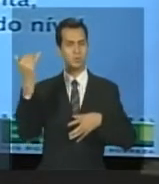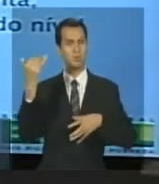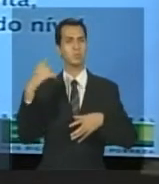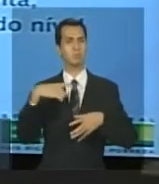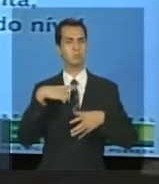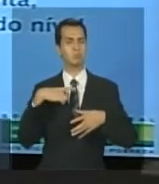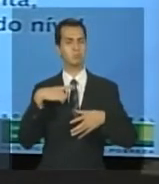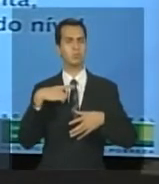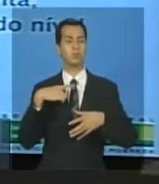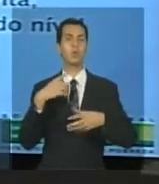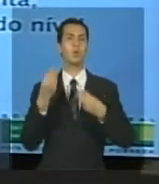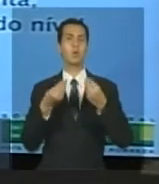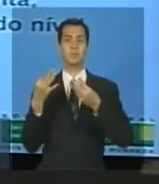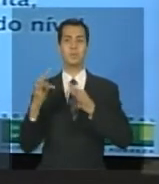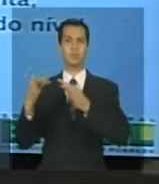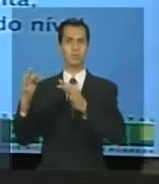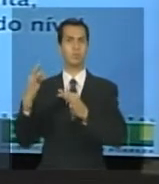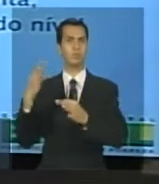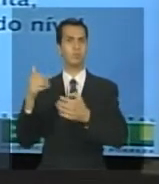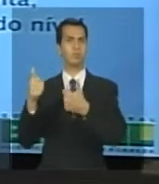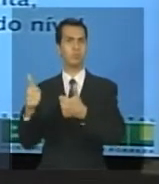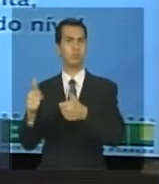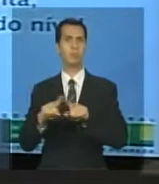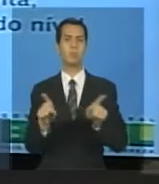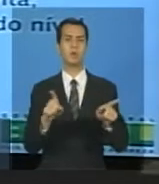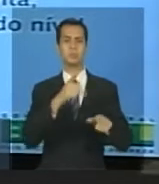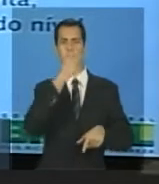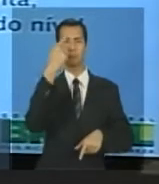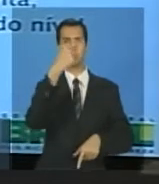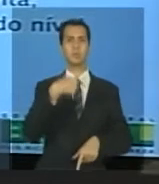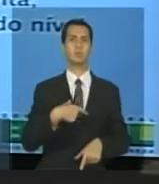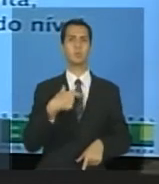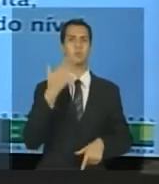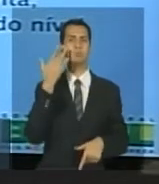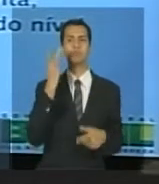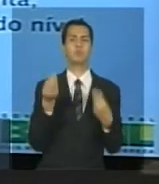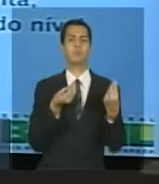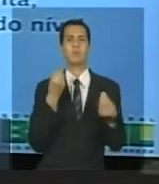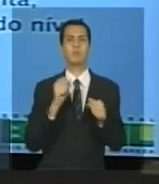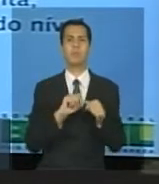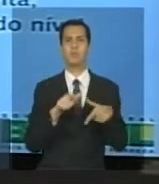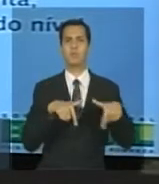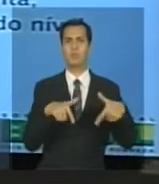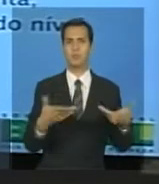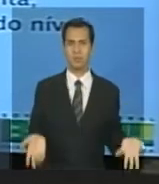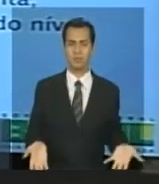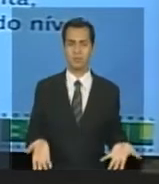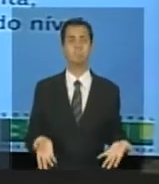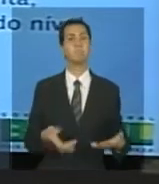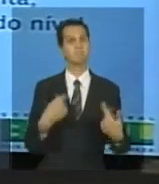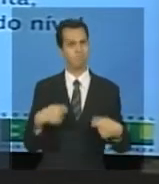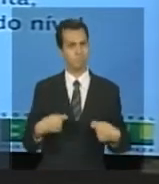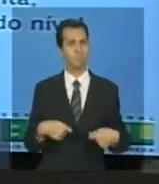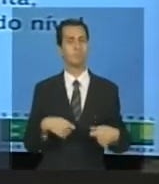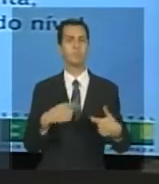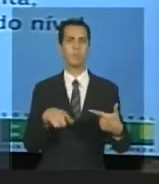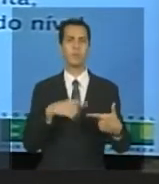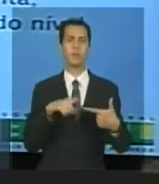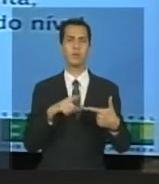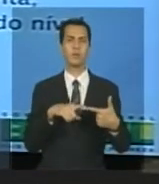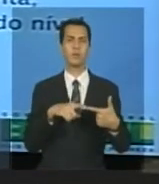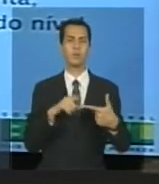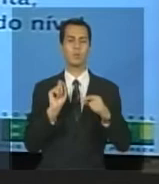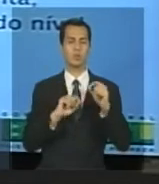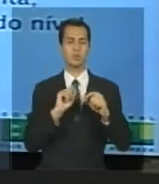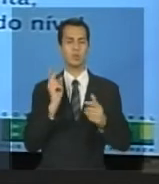nada adianta muito tecnologia esse recurso humano não está adequado pronto para receber as informações para operar a funcionamento de